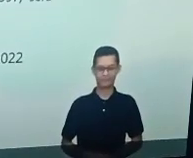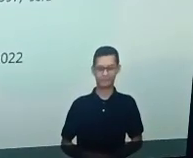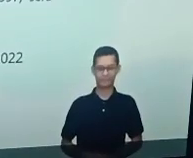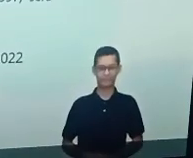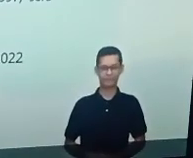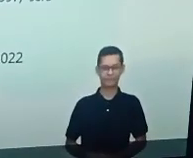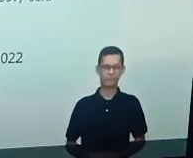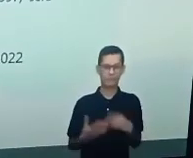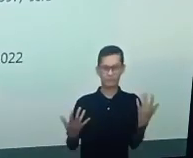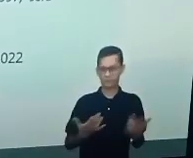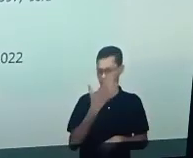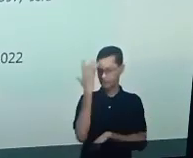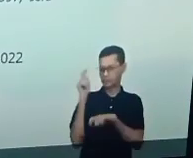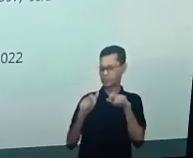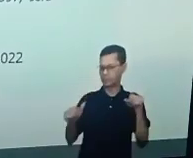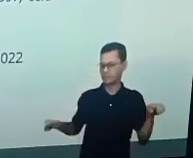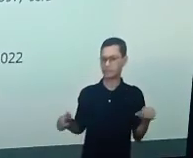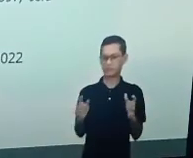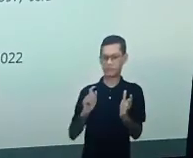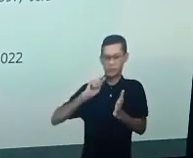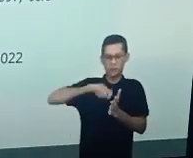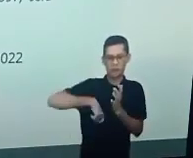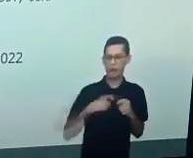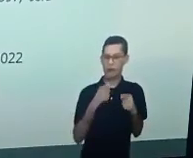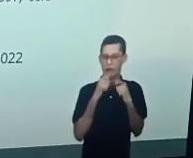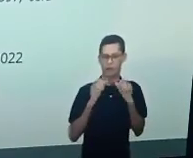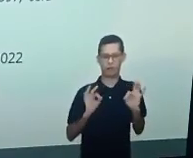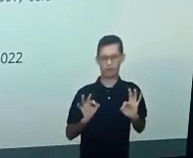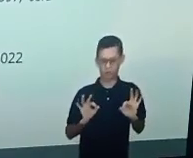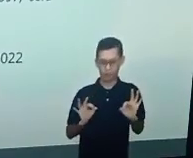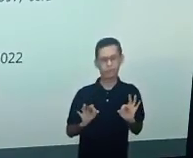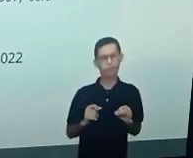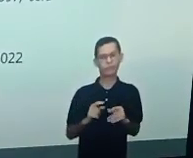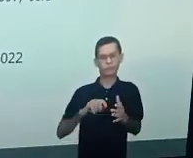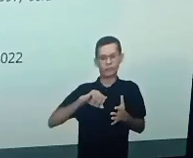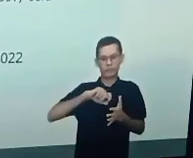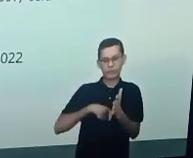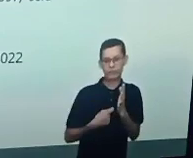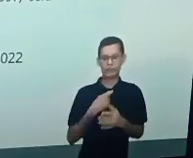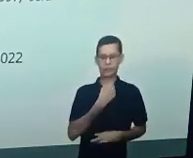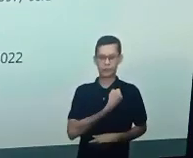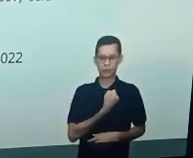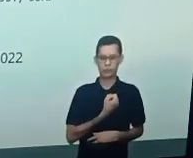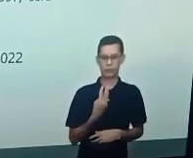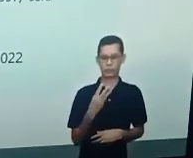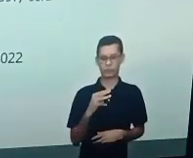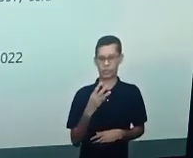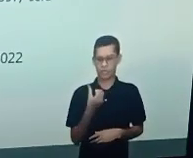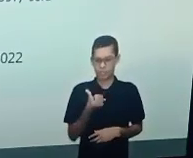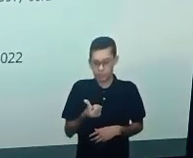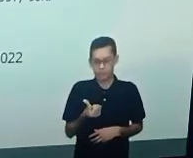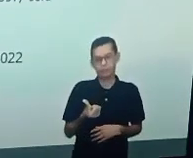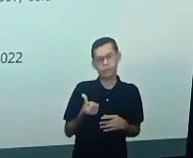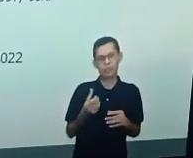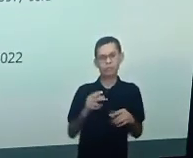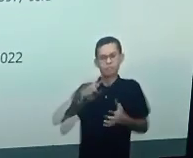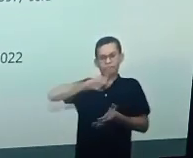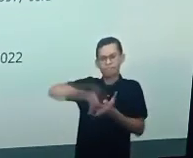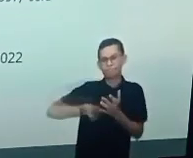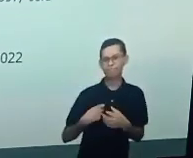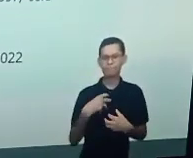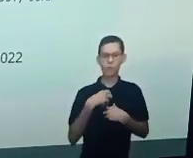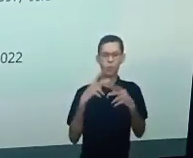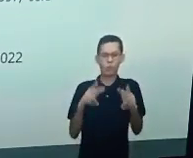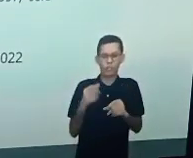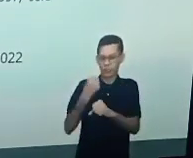Para os docentes não efetivos regidos pela 836, eles também continuam se inscrevendo no mesmo molde do ano